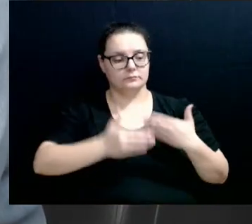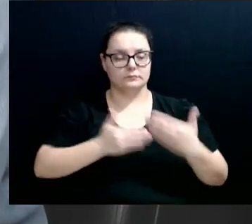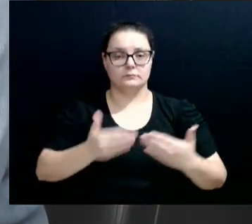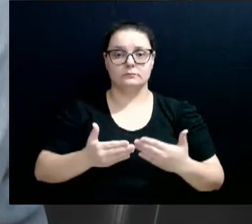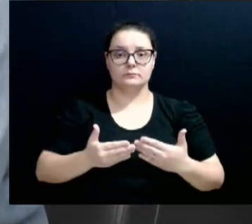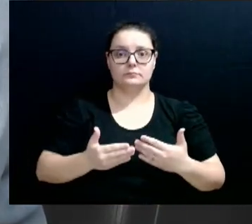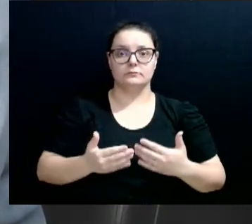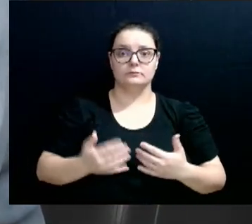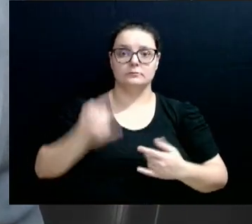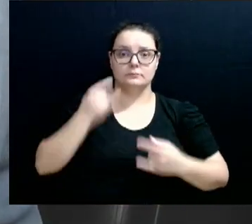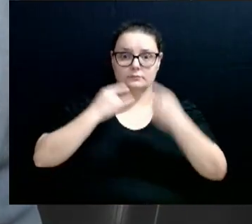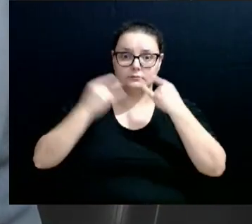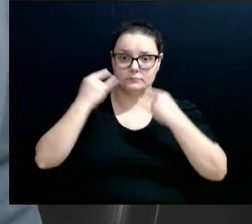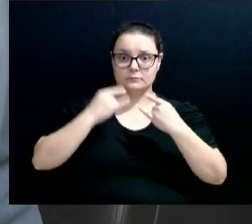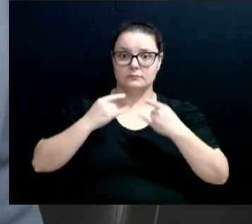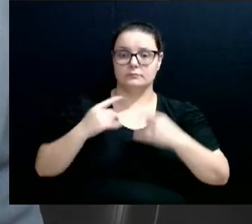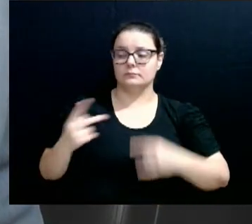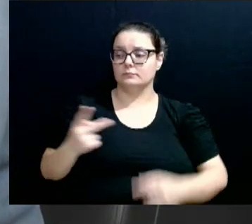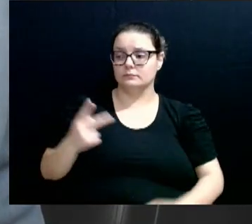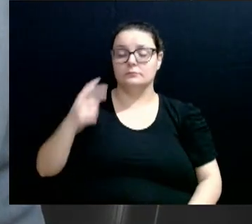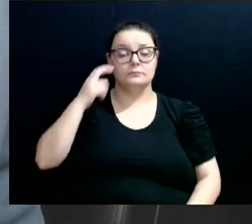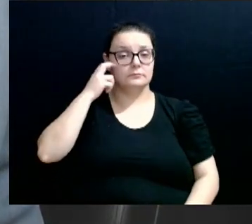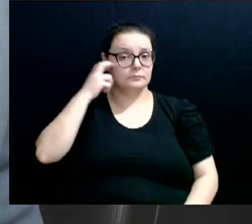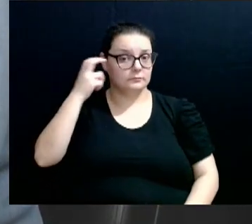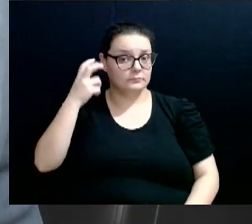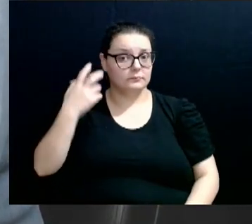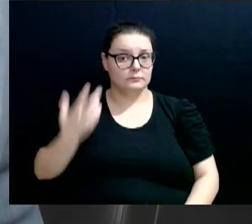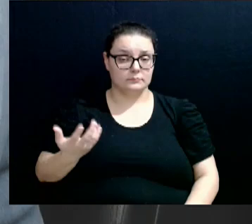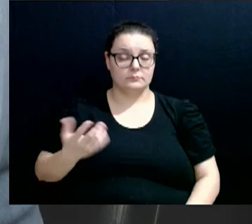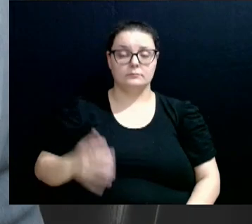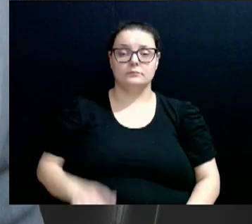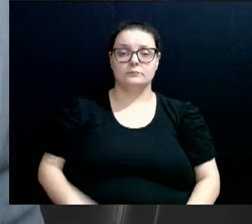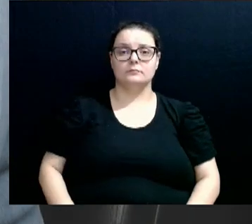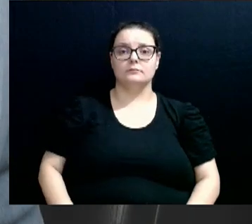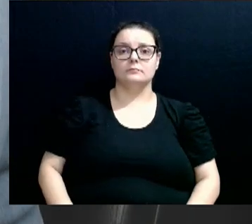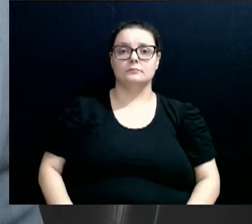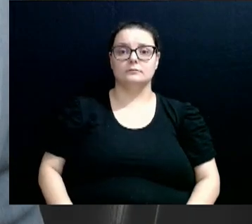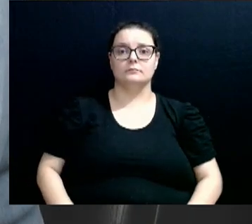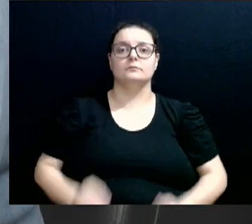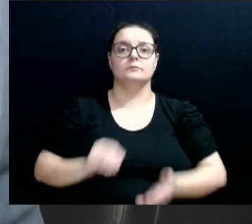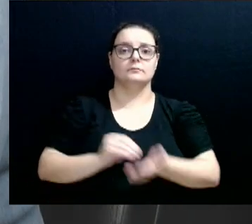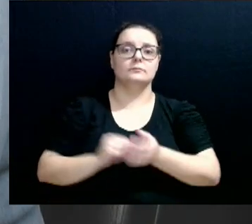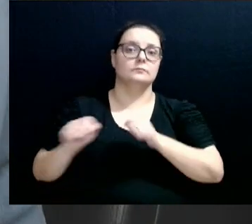muito inteligentes, né? Faltava formação,